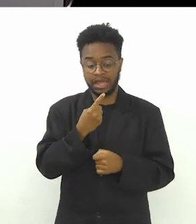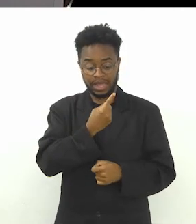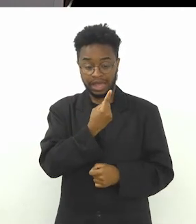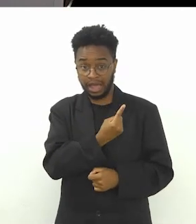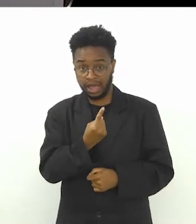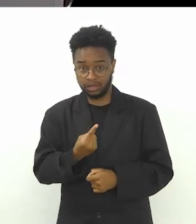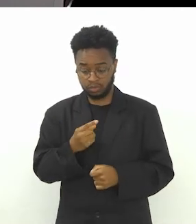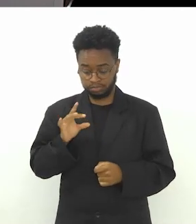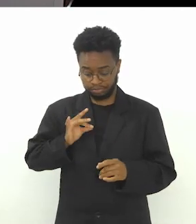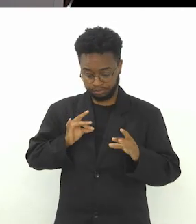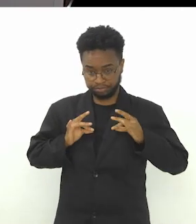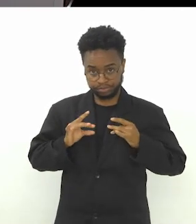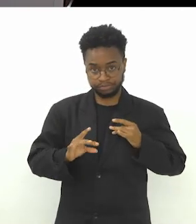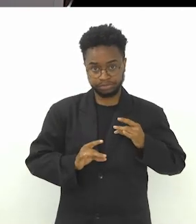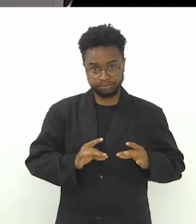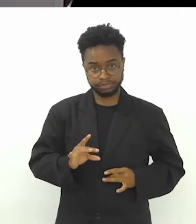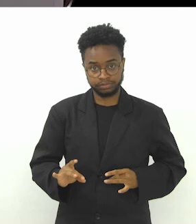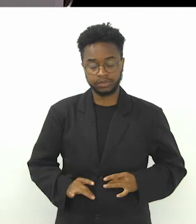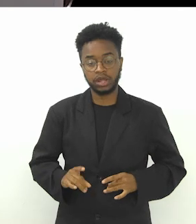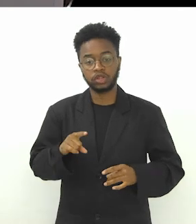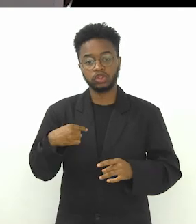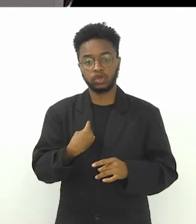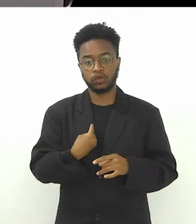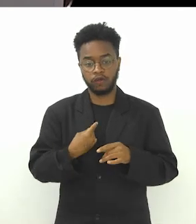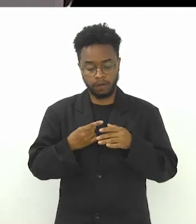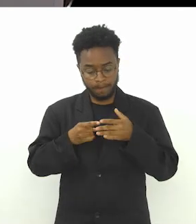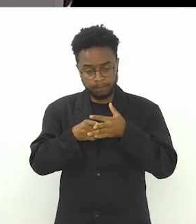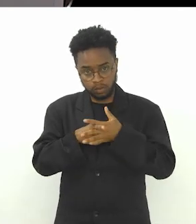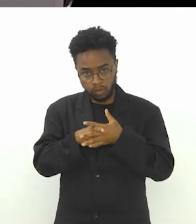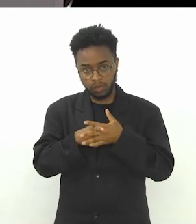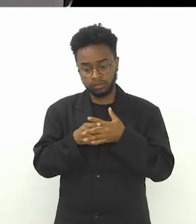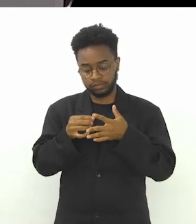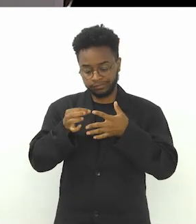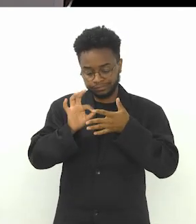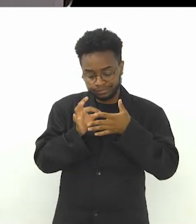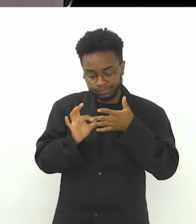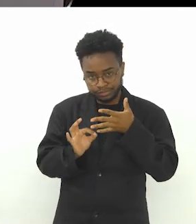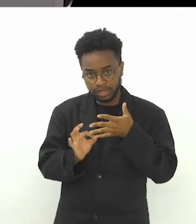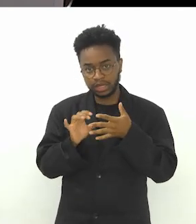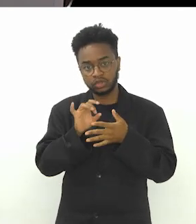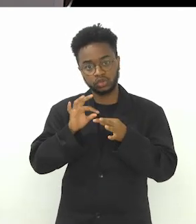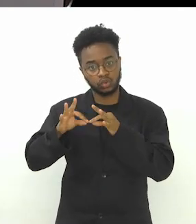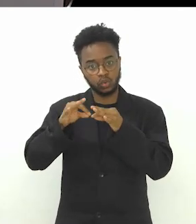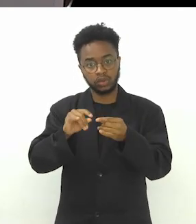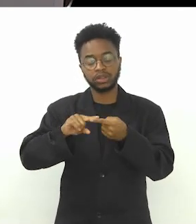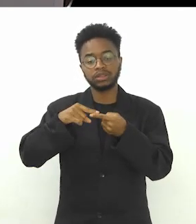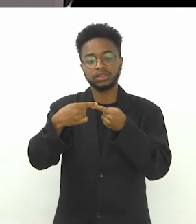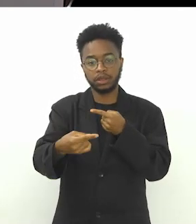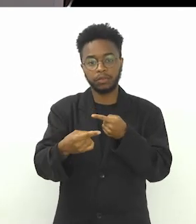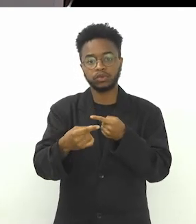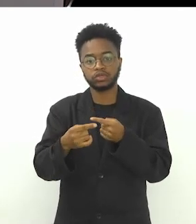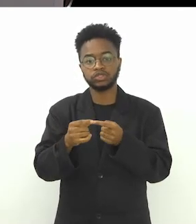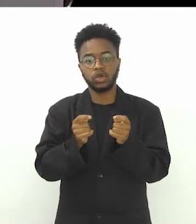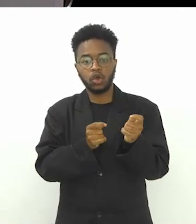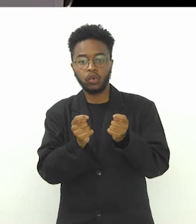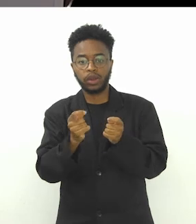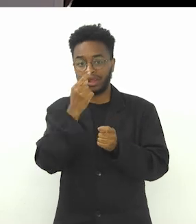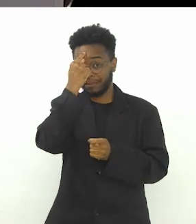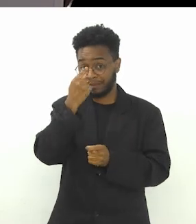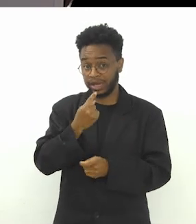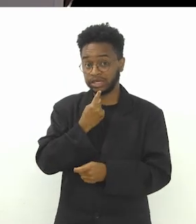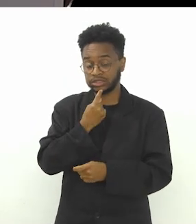um. Um a um. A gente pegou um tecido, furou, aplicamos os LEDs todos, depois a gente gerenciava a imagem.